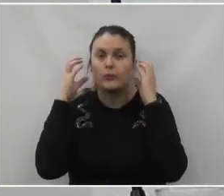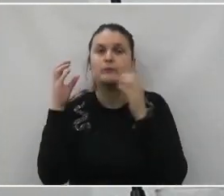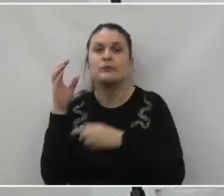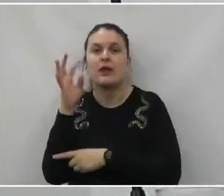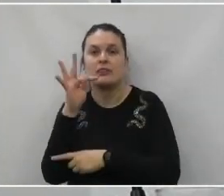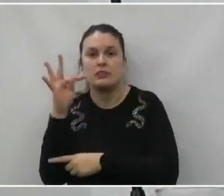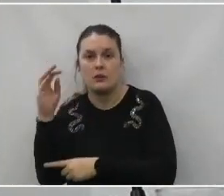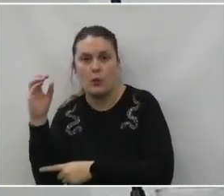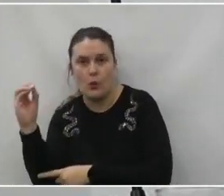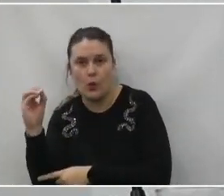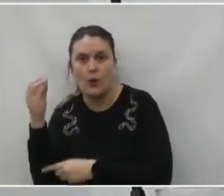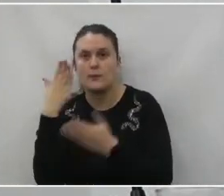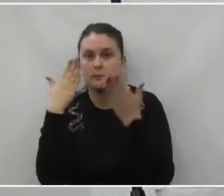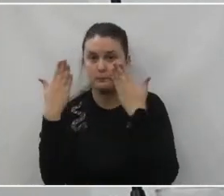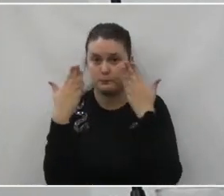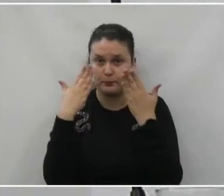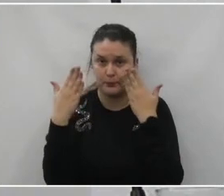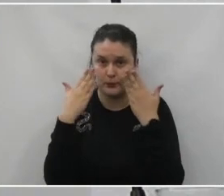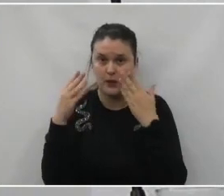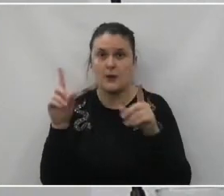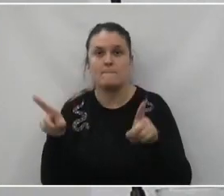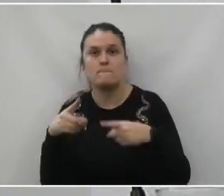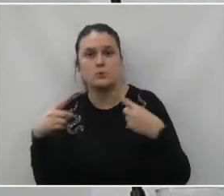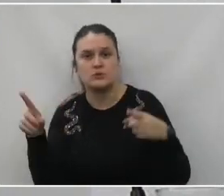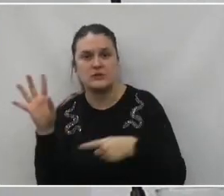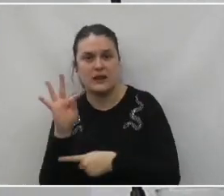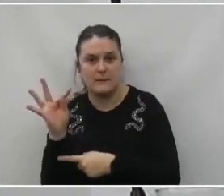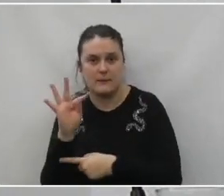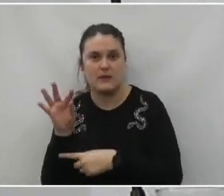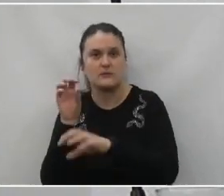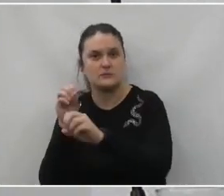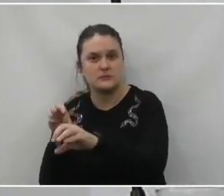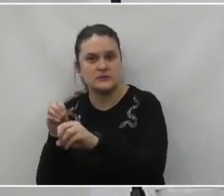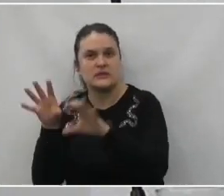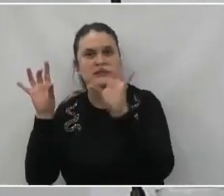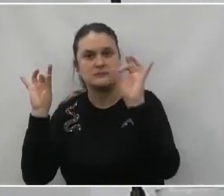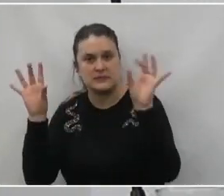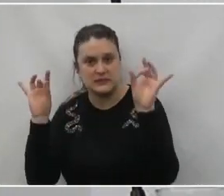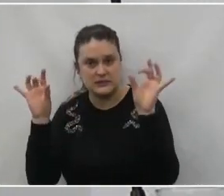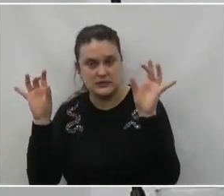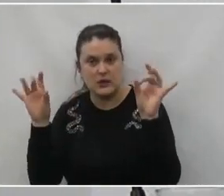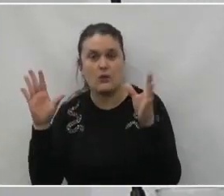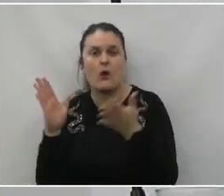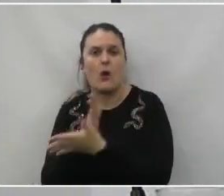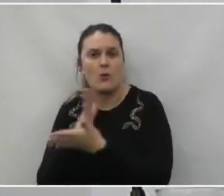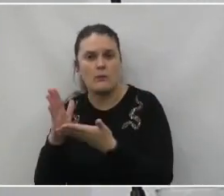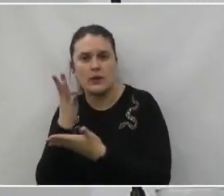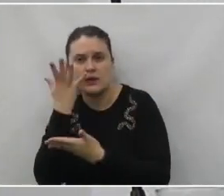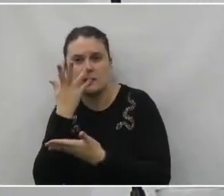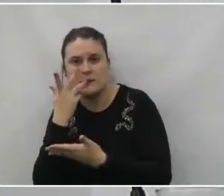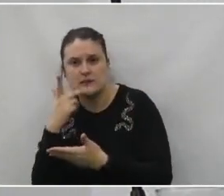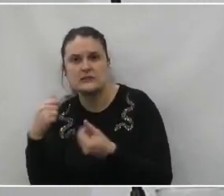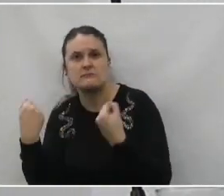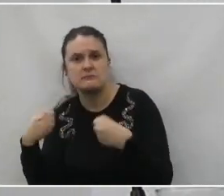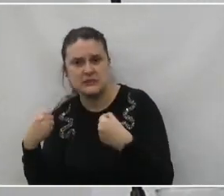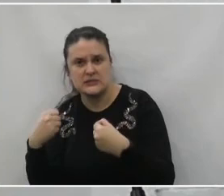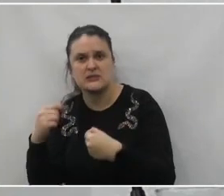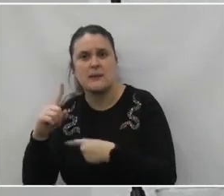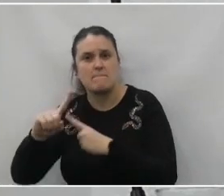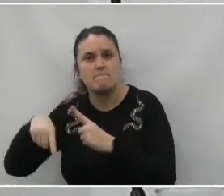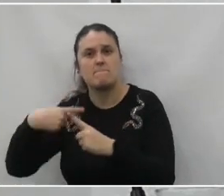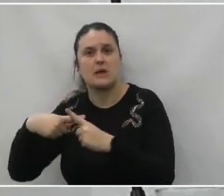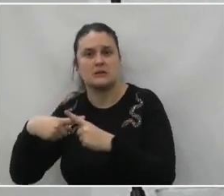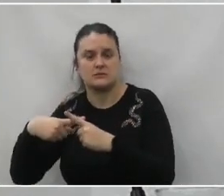terapia ocupacional, psicologia, musicoterapia, educação especializada. Algumas crianças precisam também de